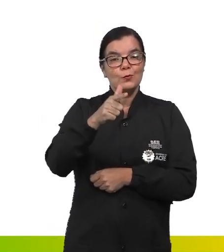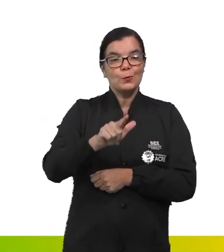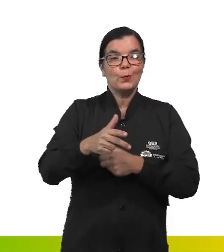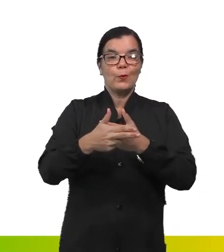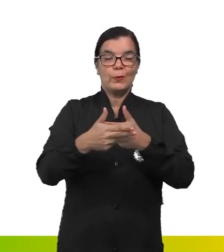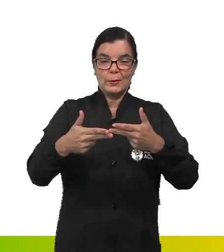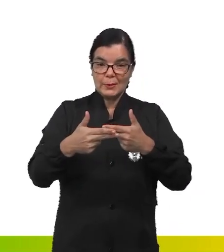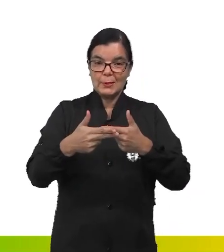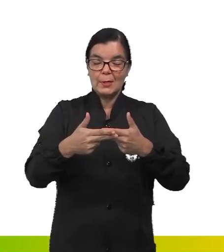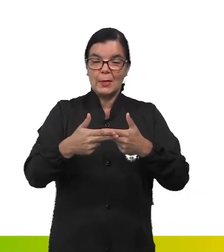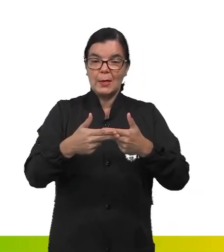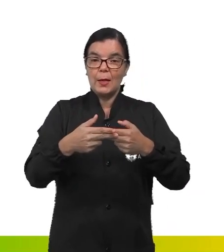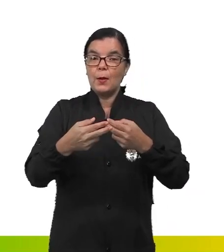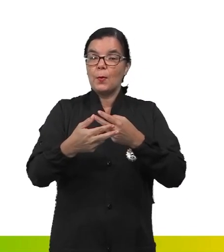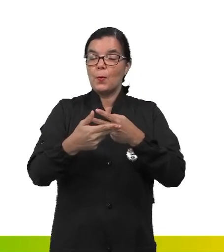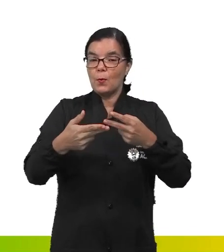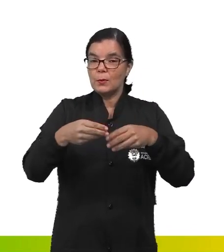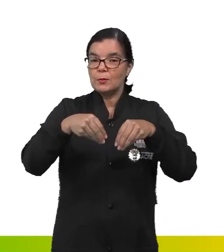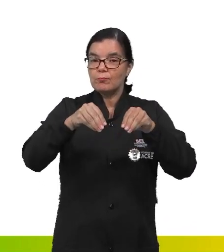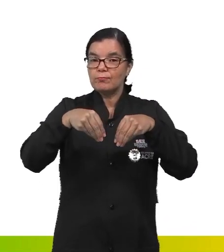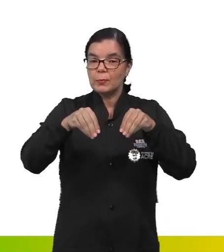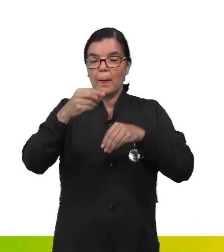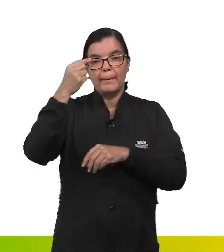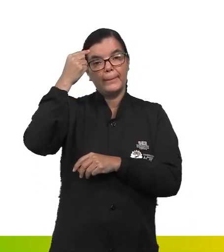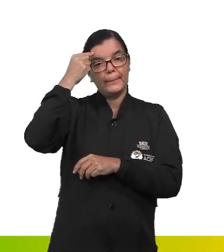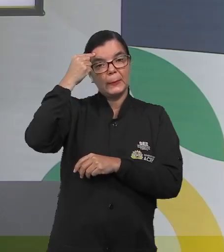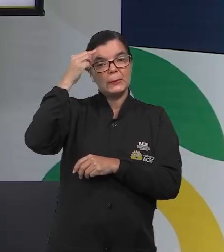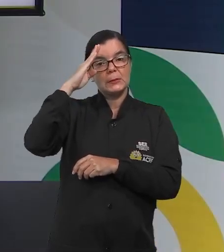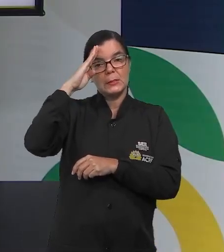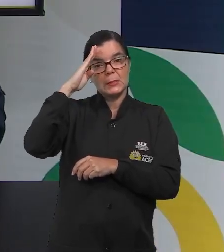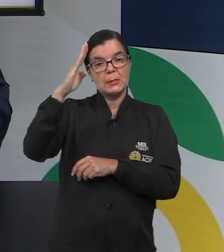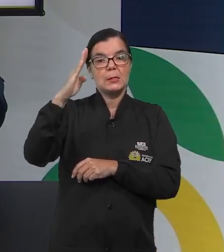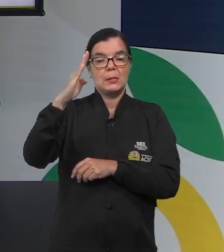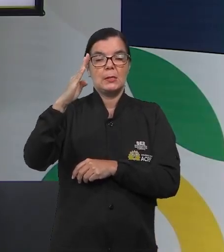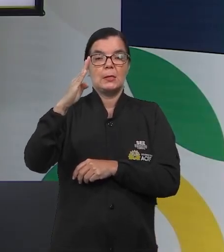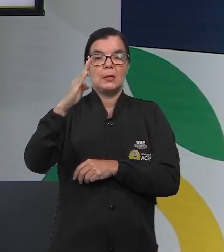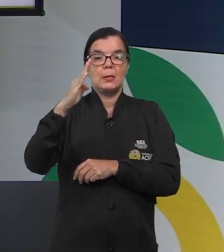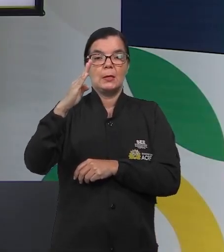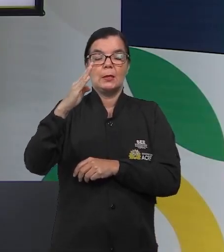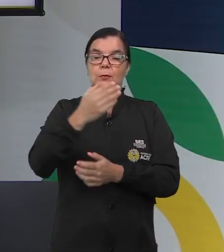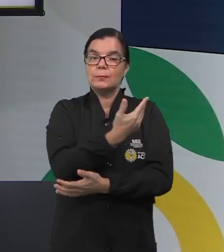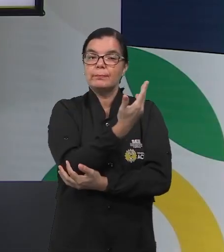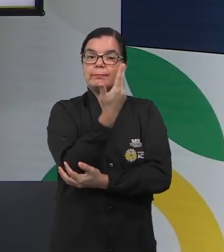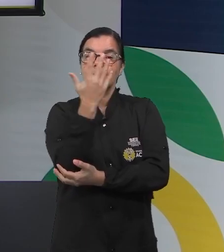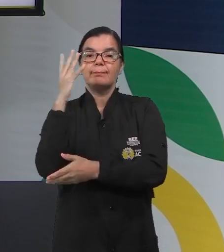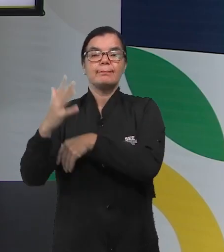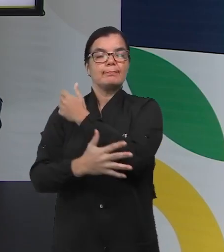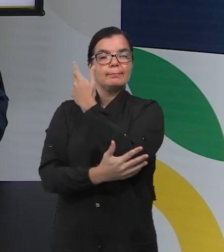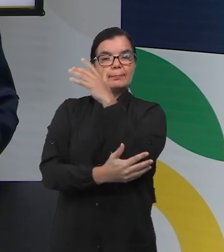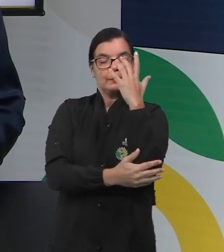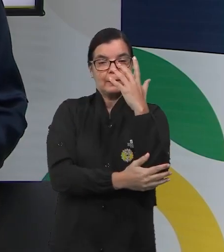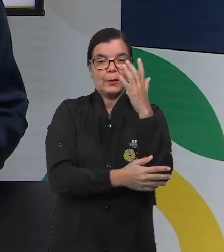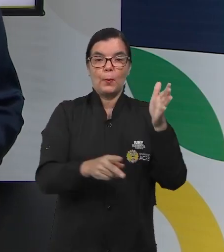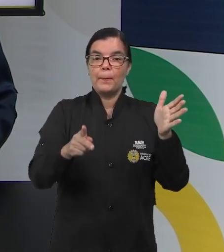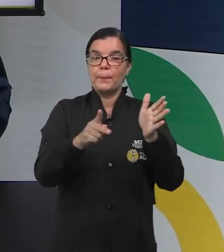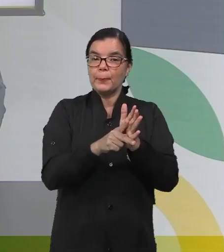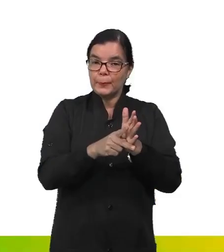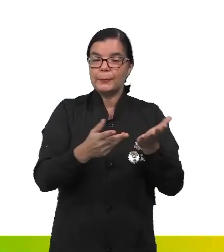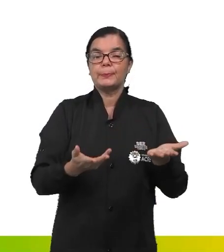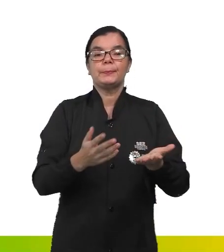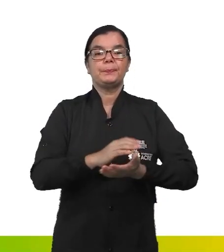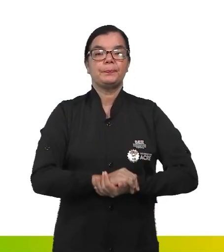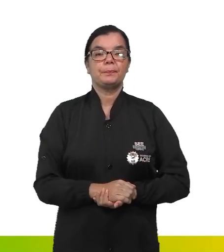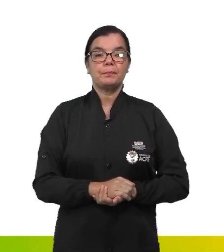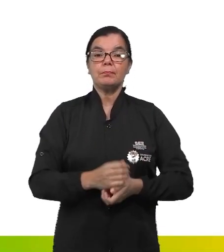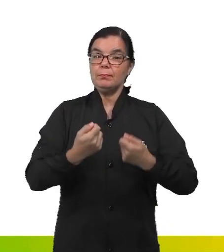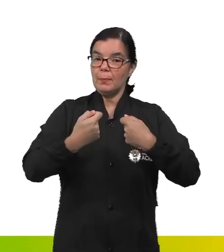e embalagens, isso pensando principalmente no meio ambiente, principalmente na natureza. A